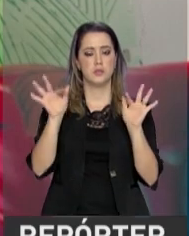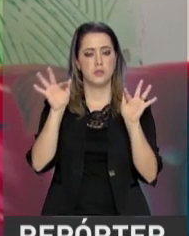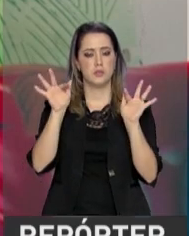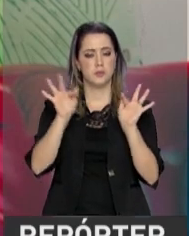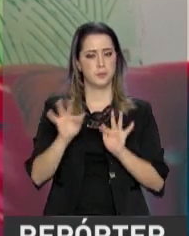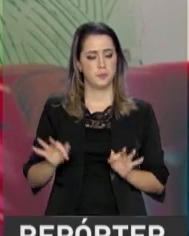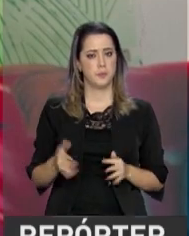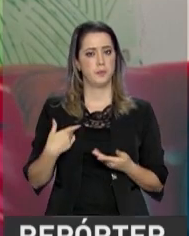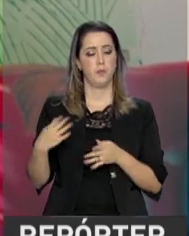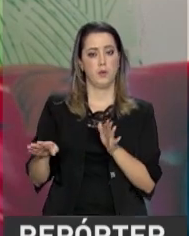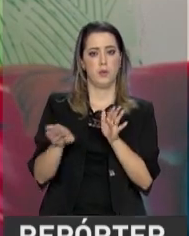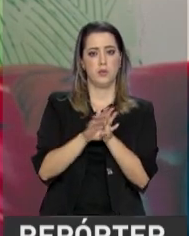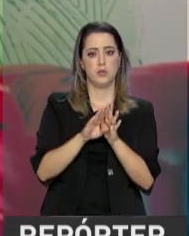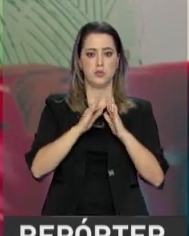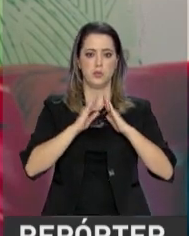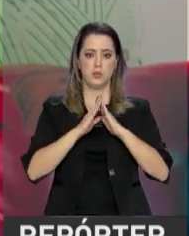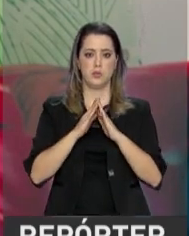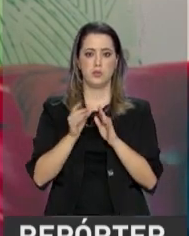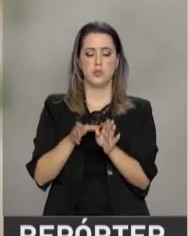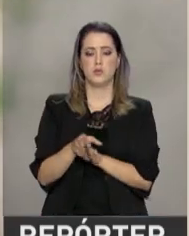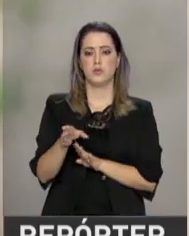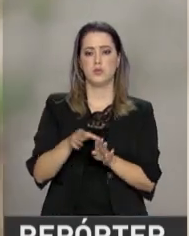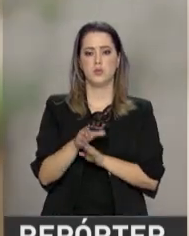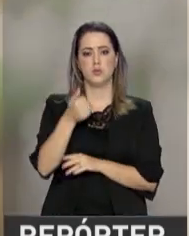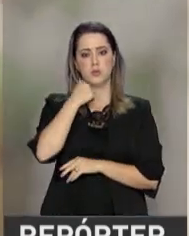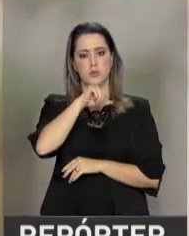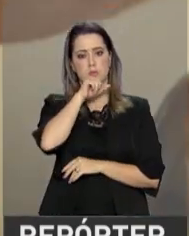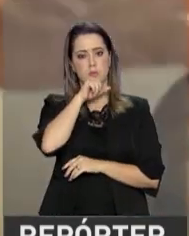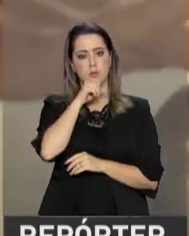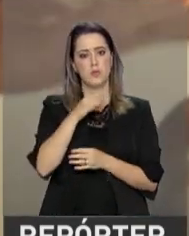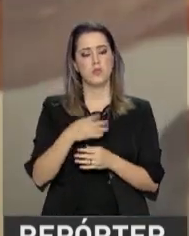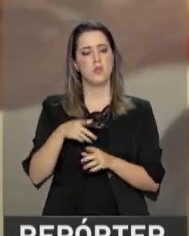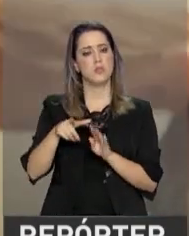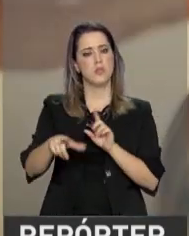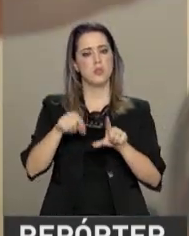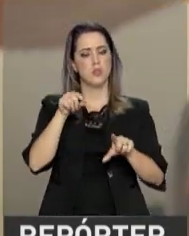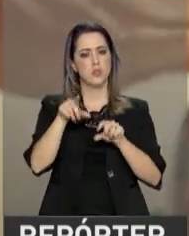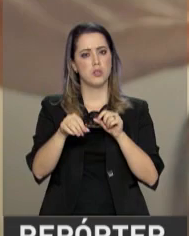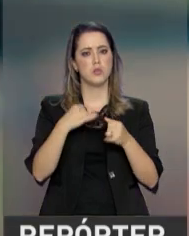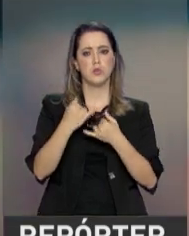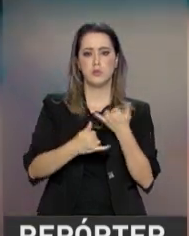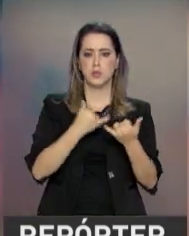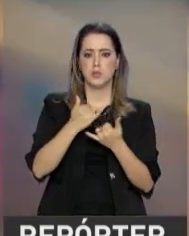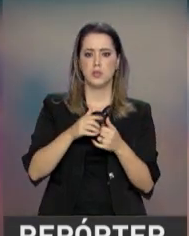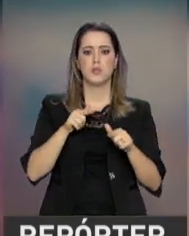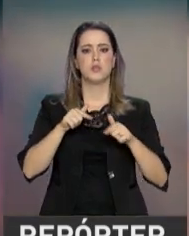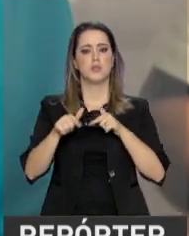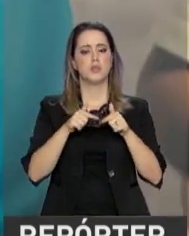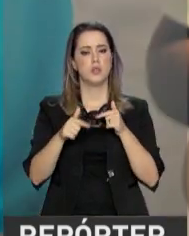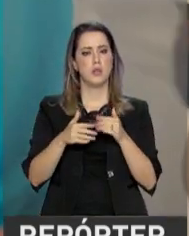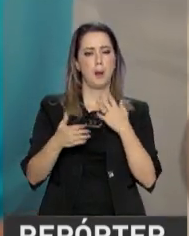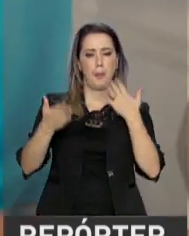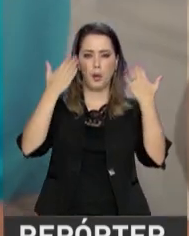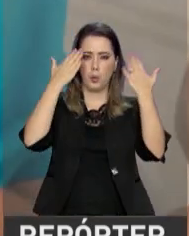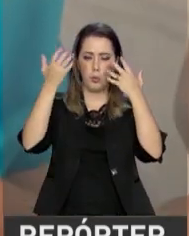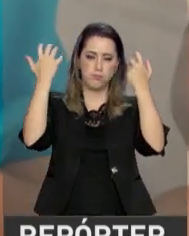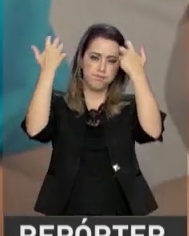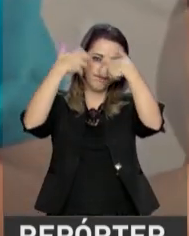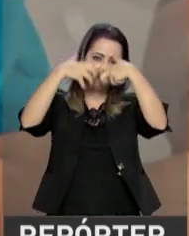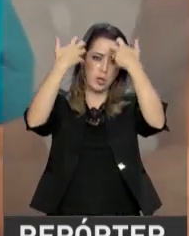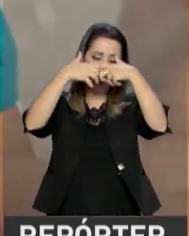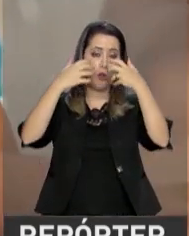da família a gente orienta a mãe a gente dá opções de brincadeira que trabalha na motricidade a comissão no